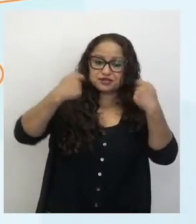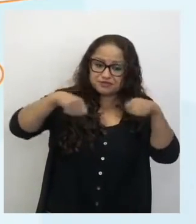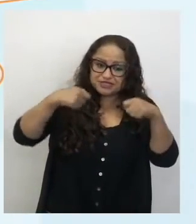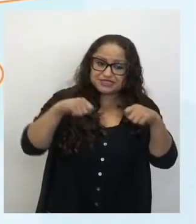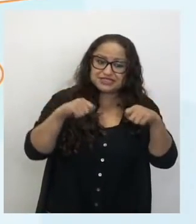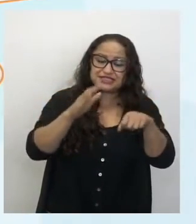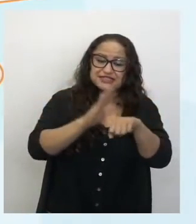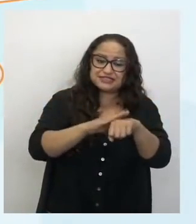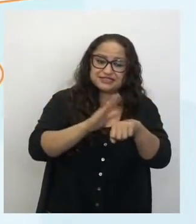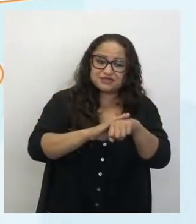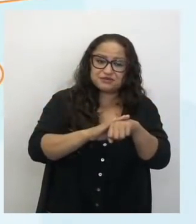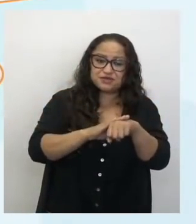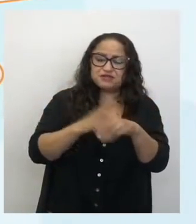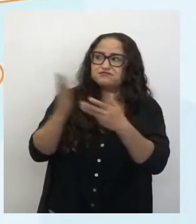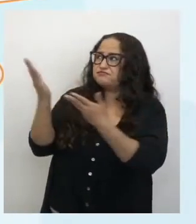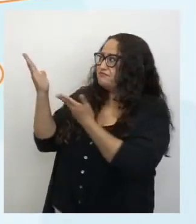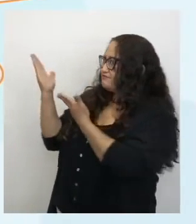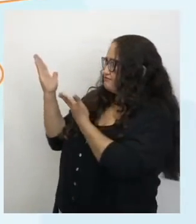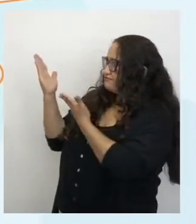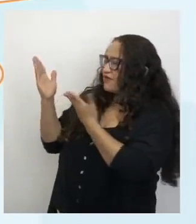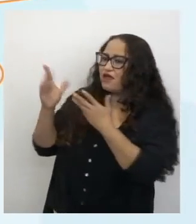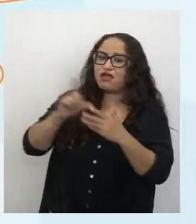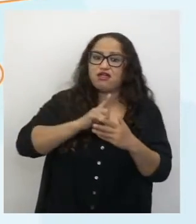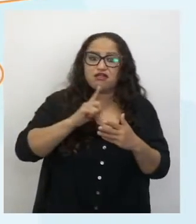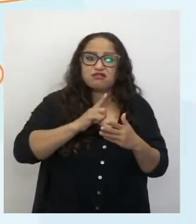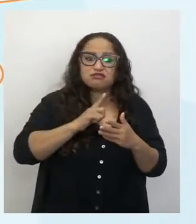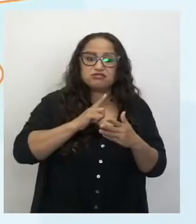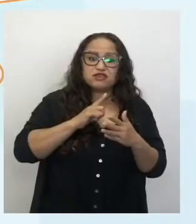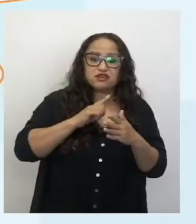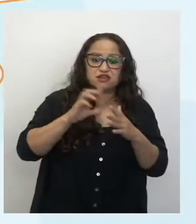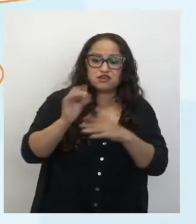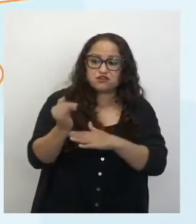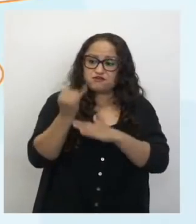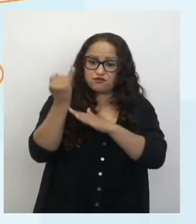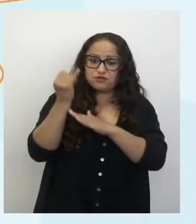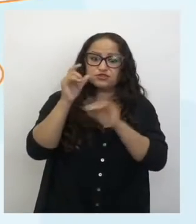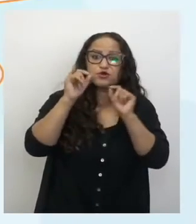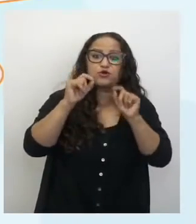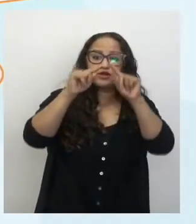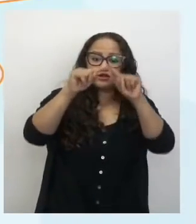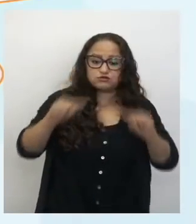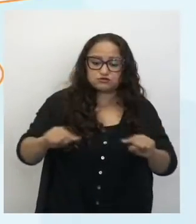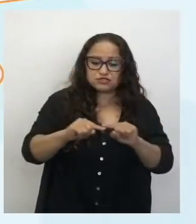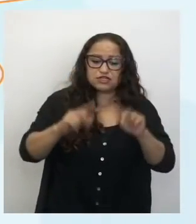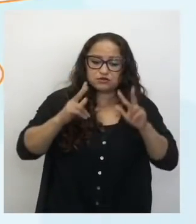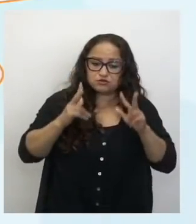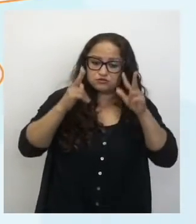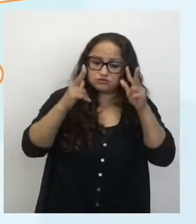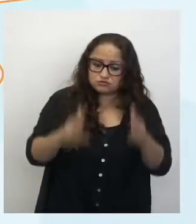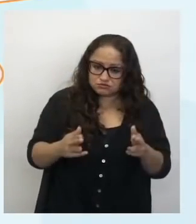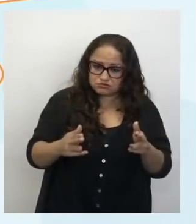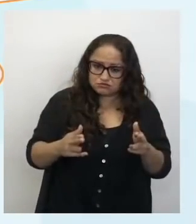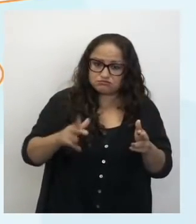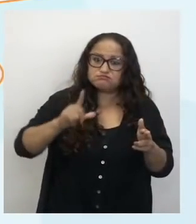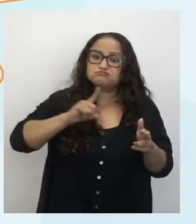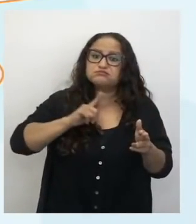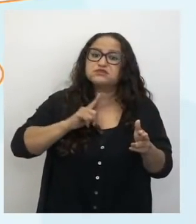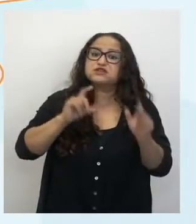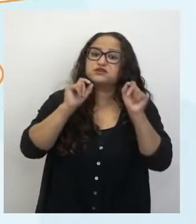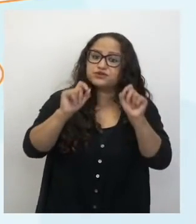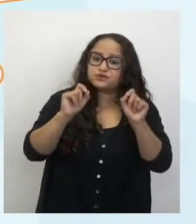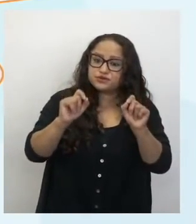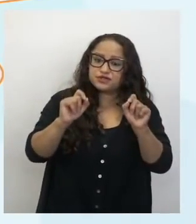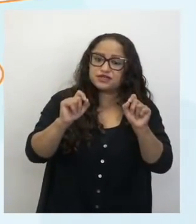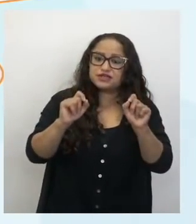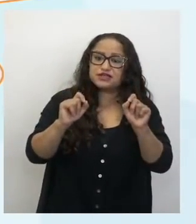saber? Eu coloquei aqui essas 4 coisinhas que a gente precisa saber. Primeiro, o que é um triângulo semelhante? Os triângulos semelhantes, eles